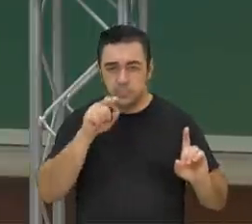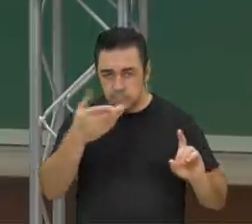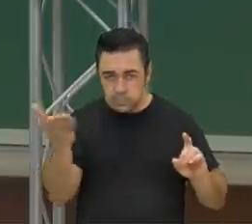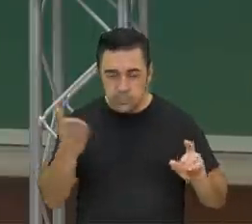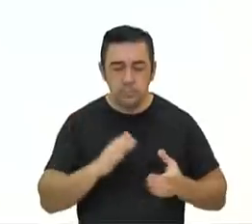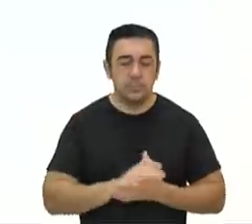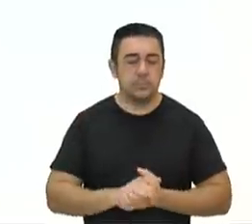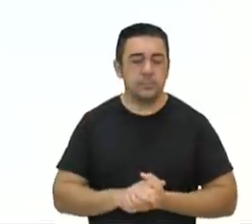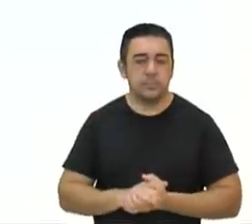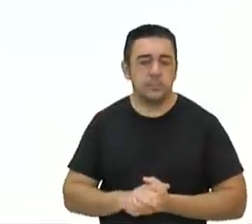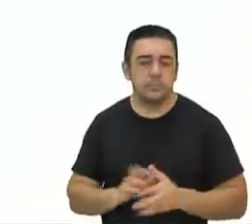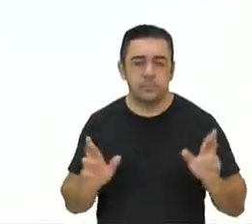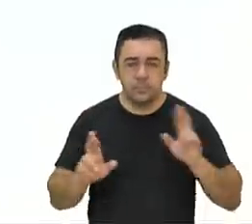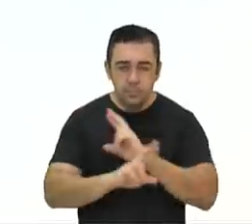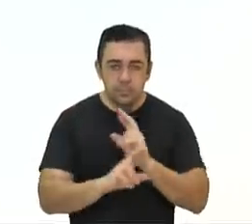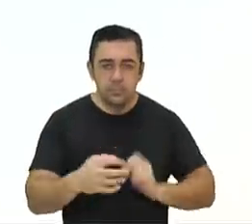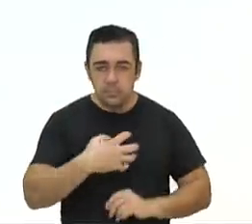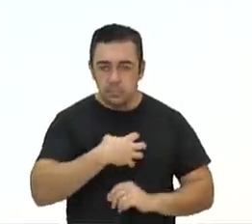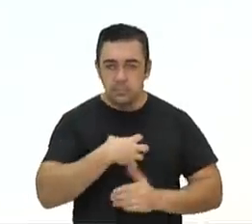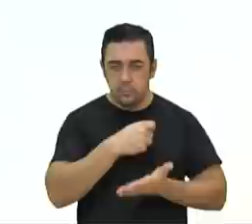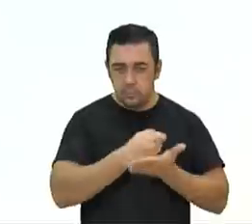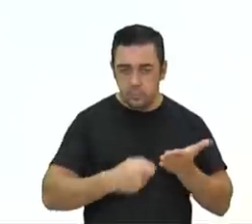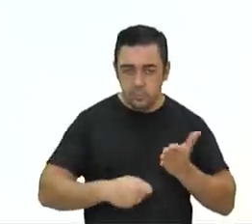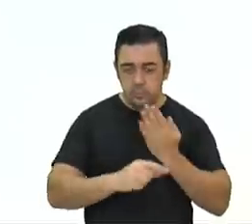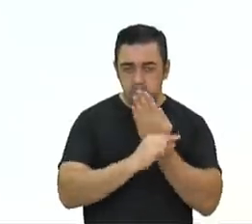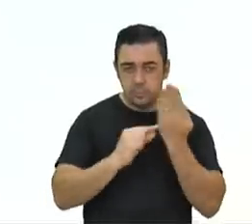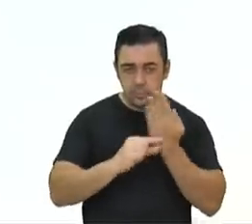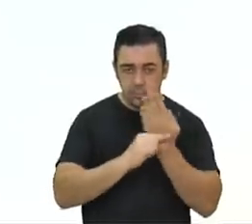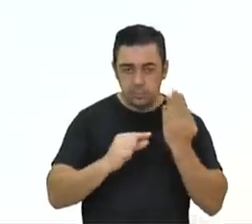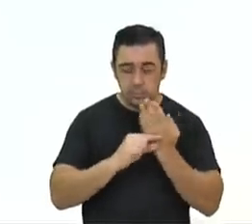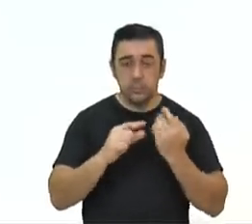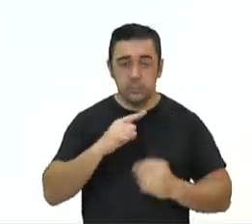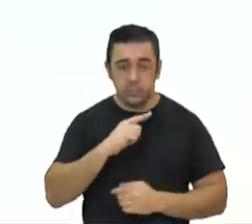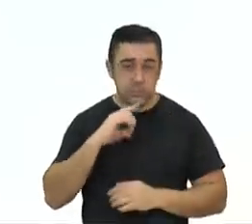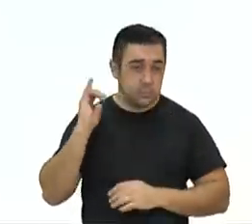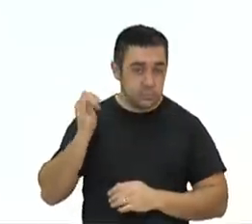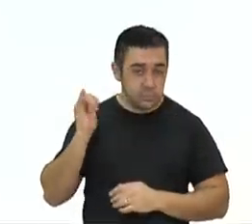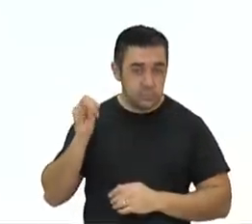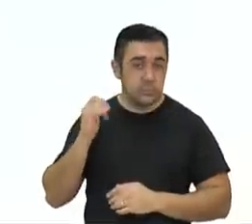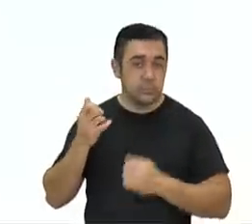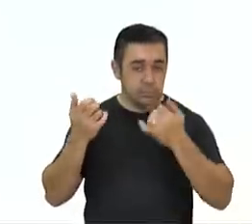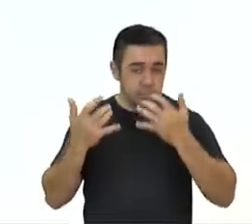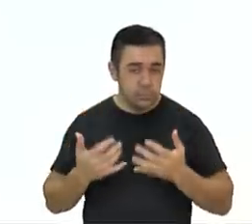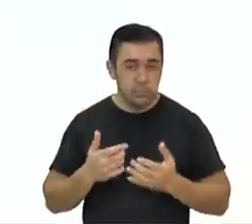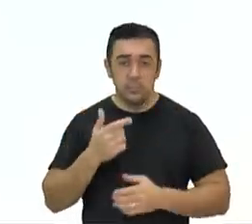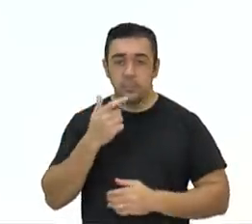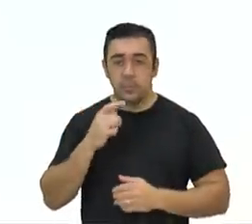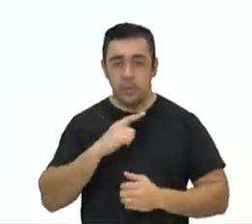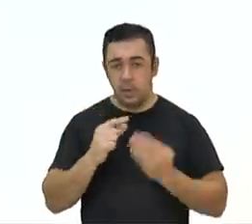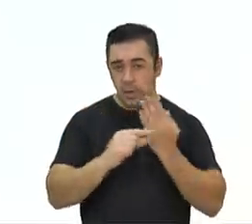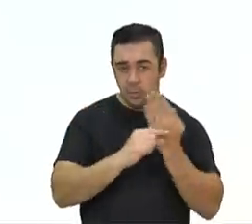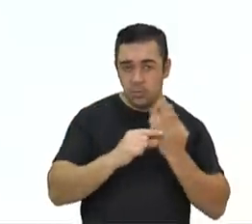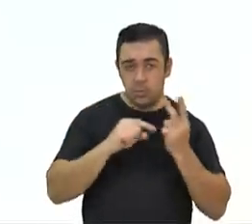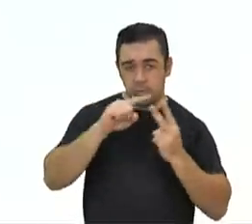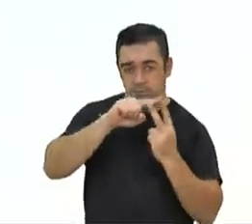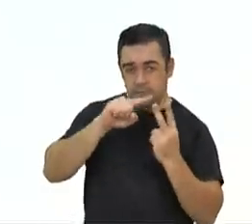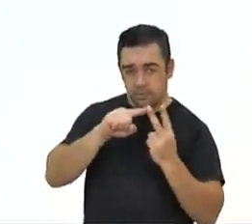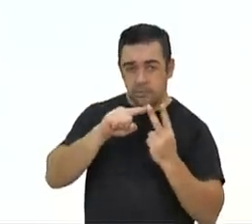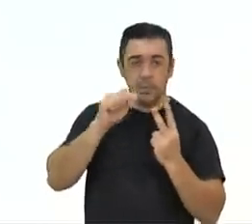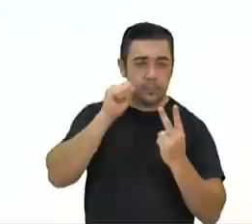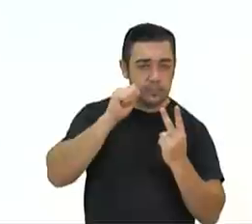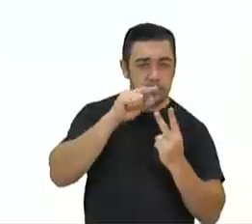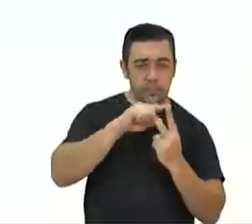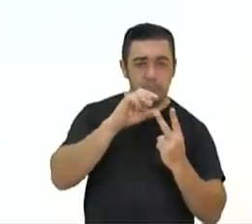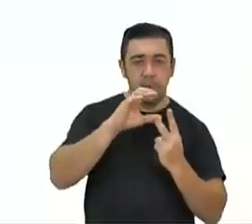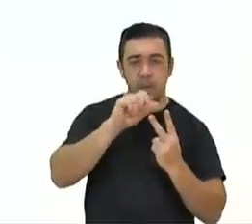acertar. Com relação ao estilo de escrita dos escritores cujos contos analisamos, Clarice Lispector e Moacir Sclear,